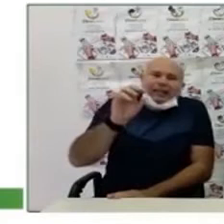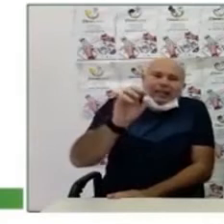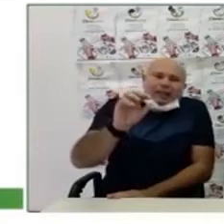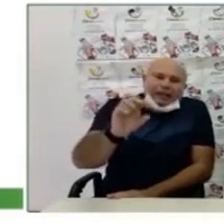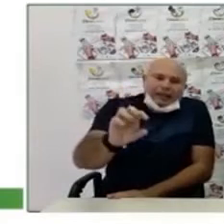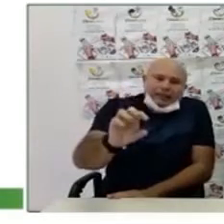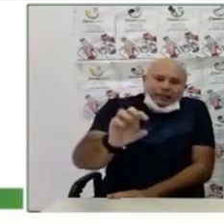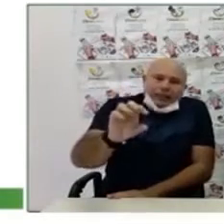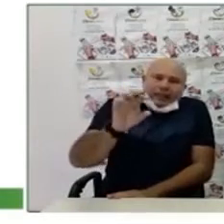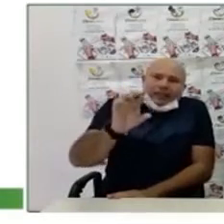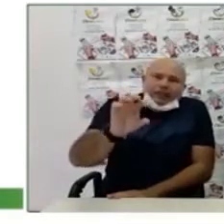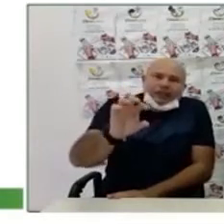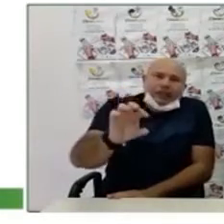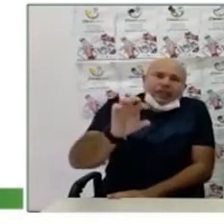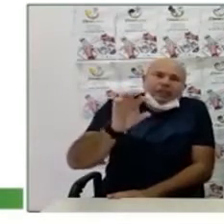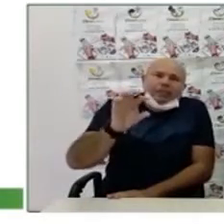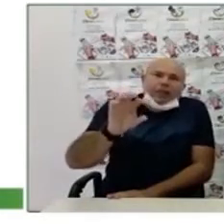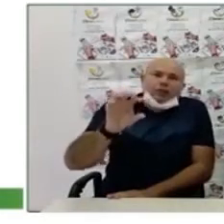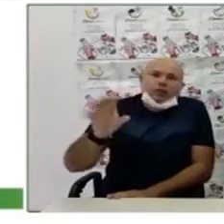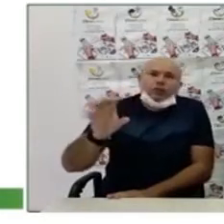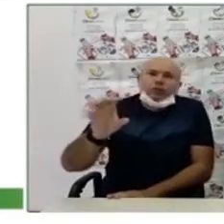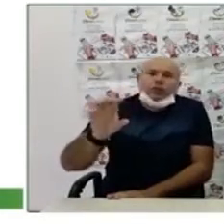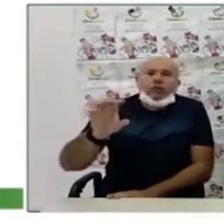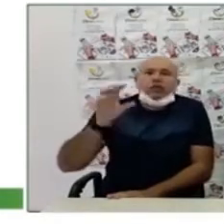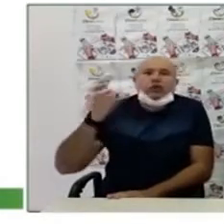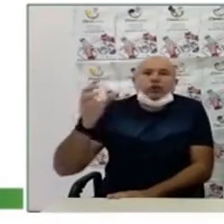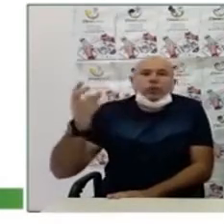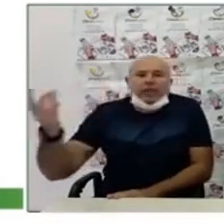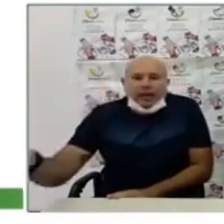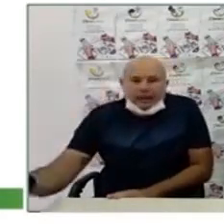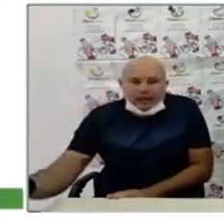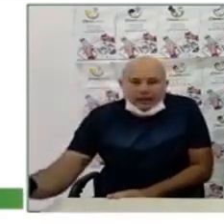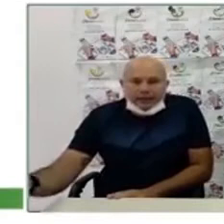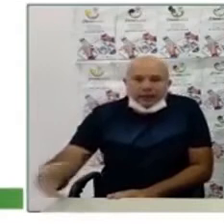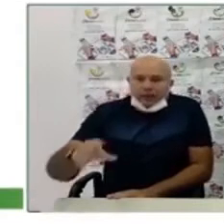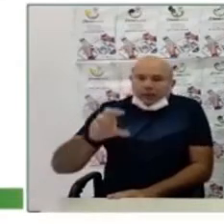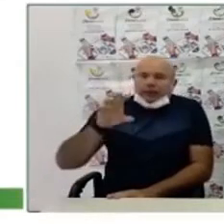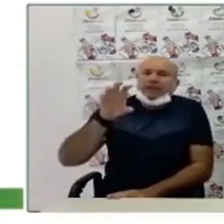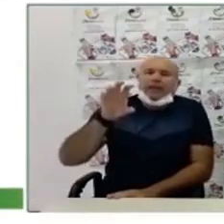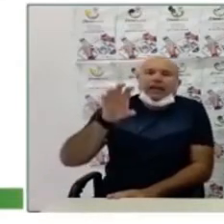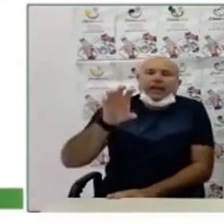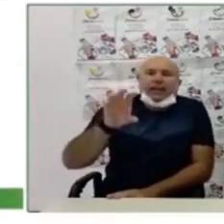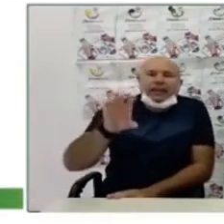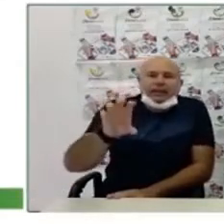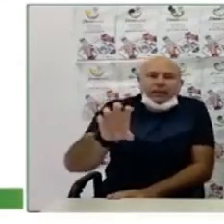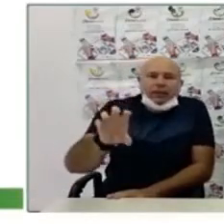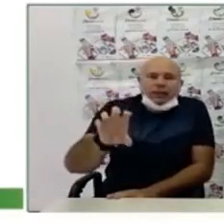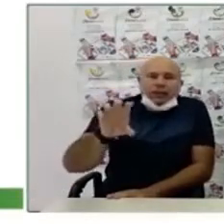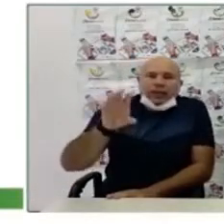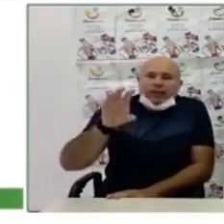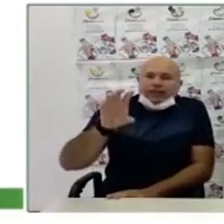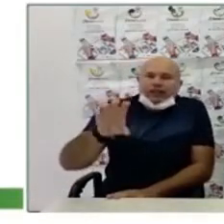cada camada existe n-1 de subcamadas. Ou seja, para cada